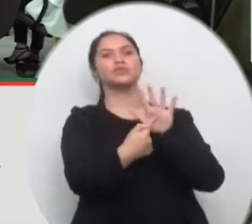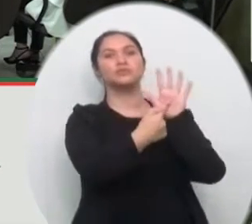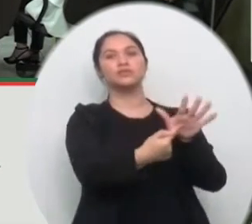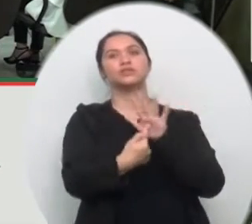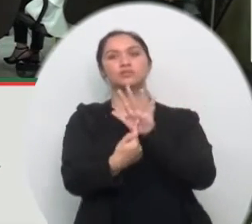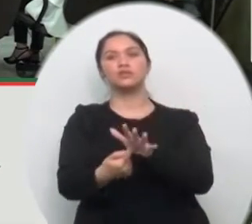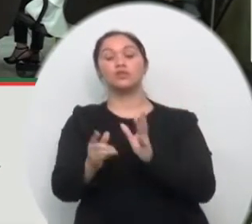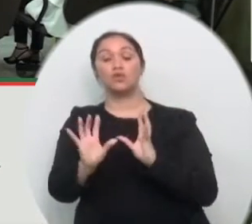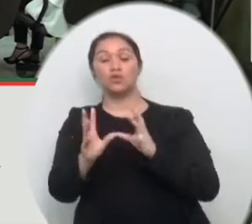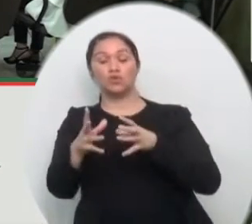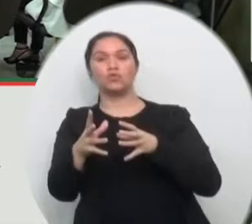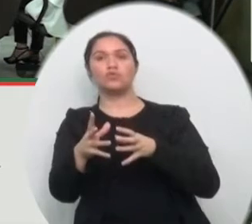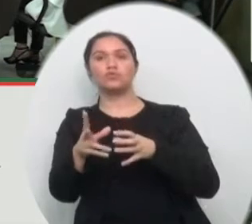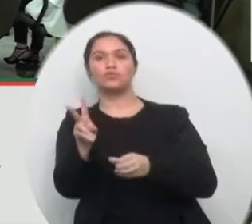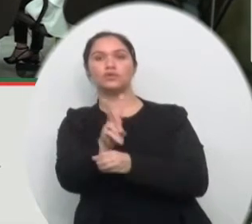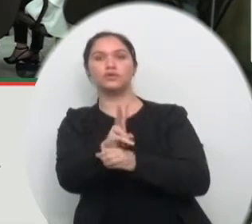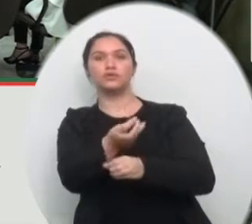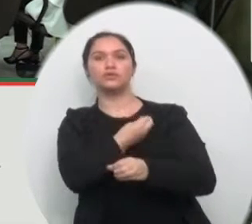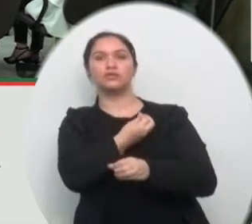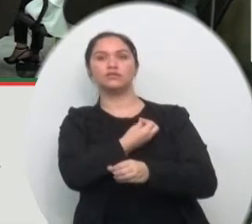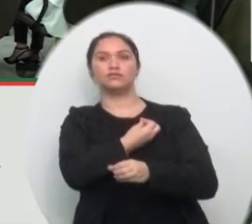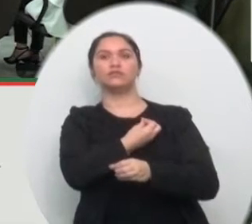proteção à vida, do número do CVV,